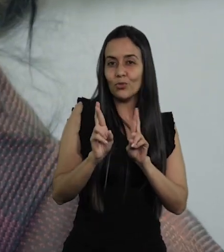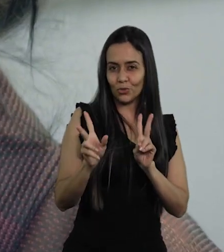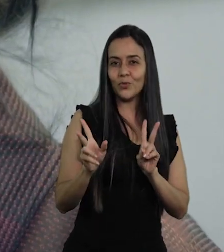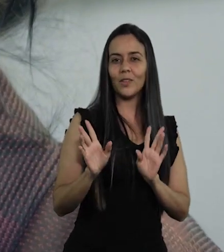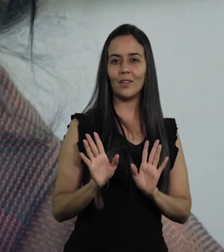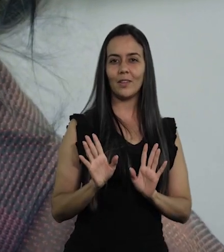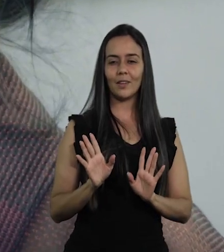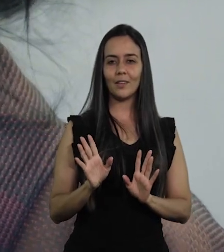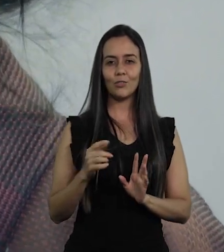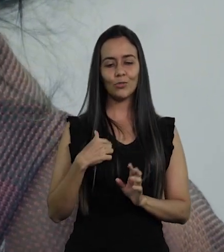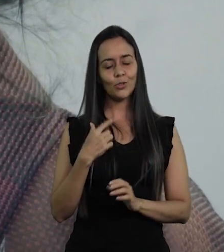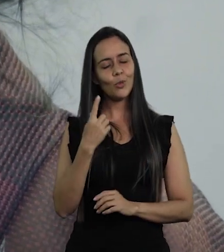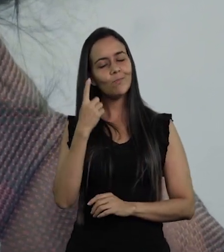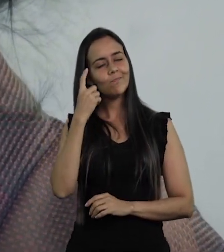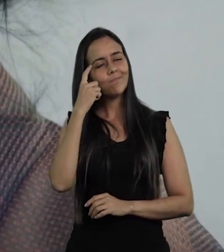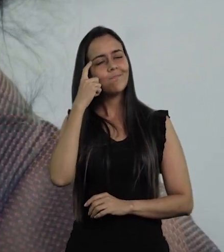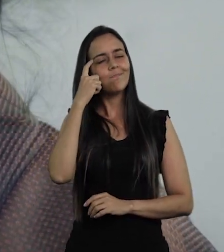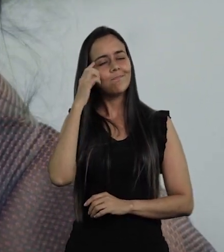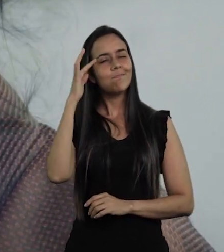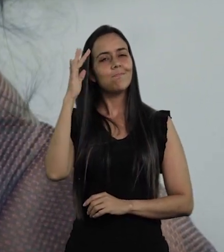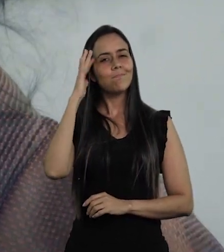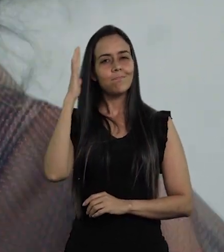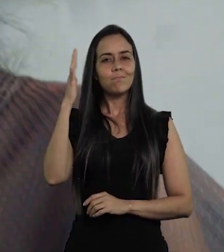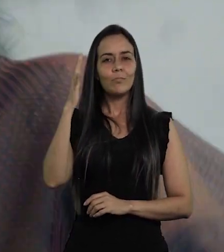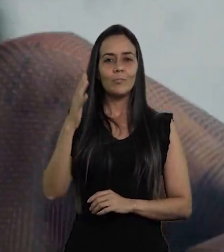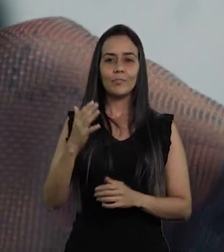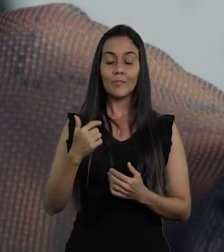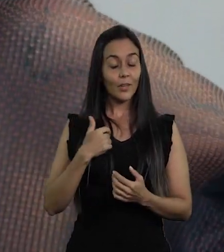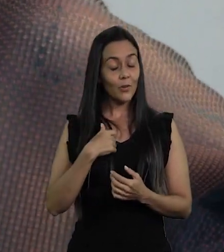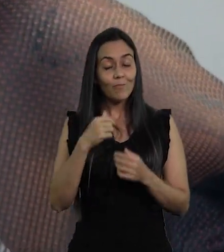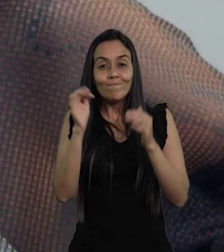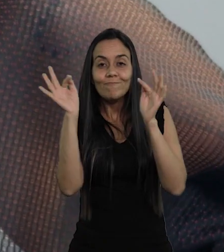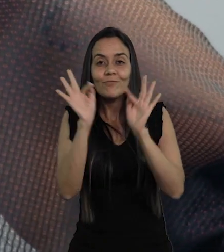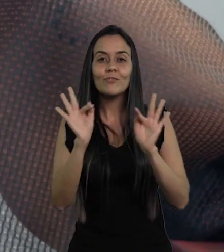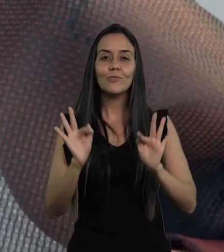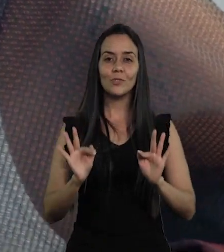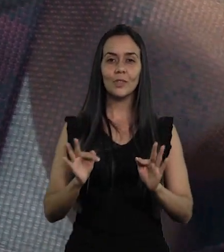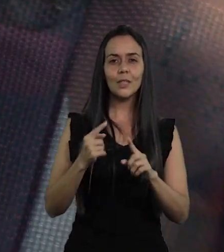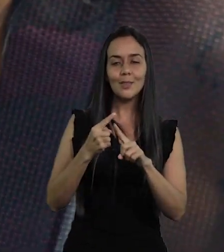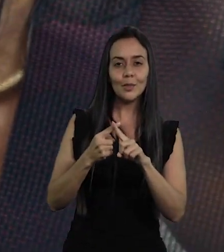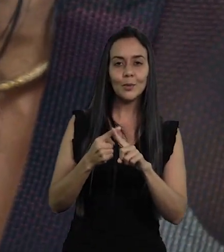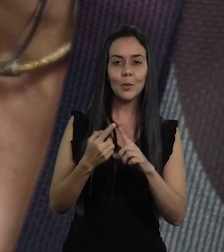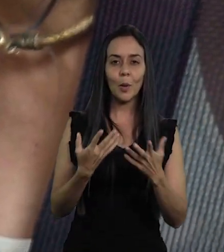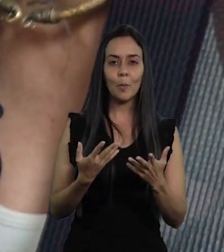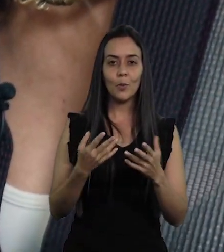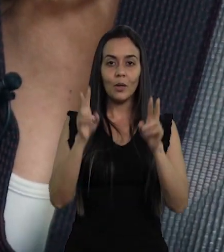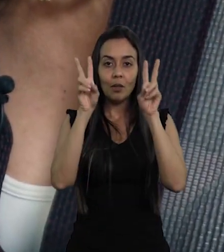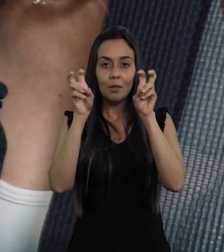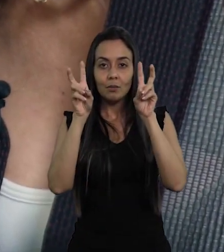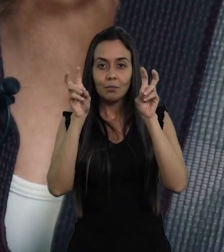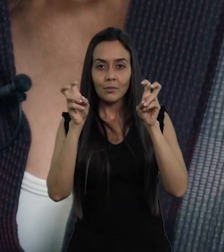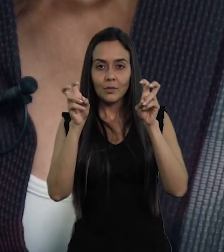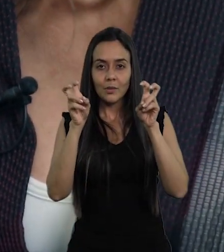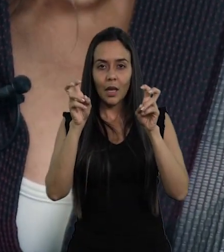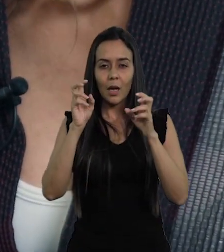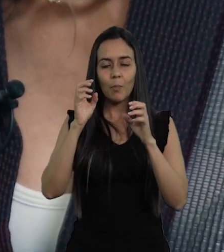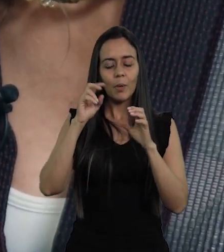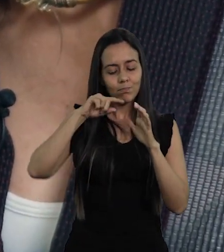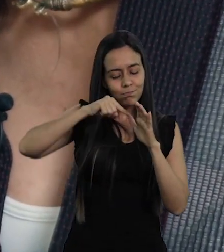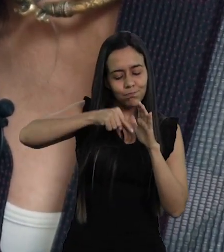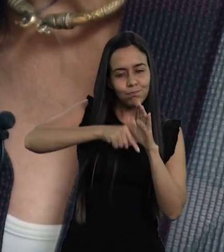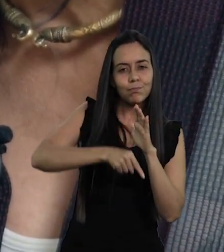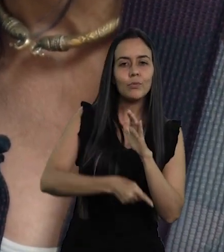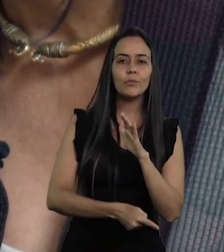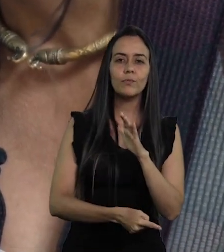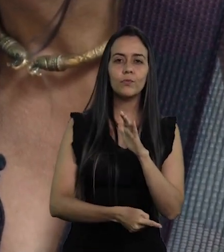lindo isso, né, Gal? E eu fico muito feliz assim com isso, porque justamente por essa letra,